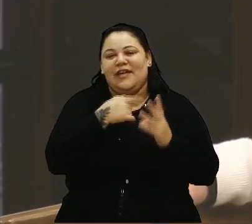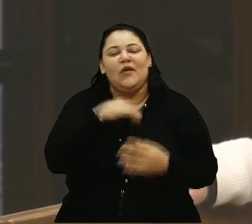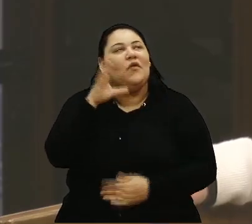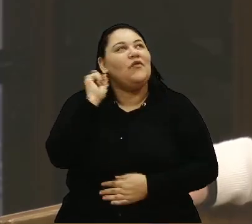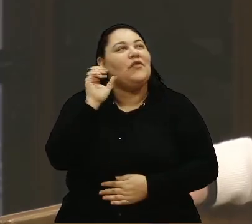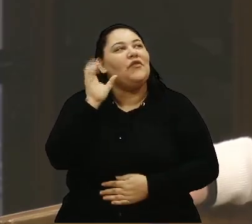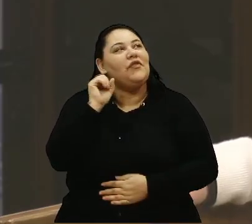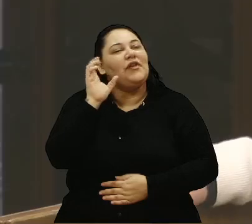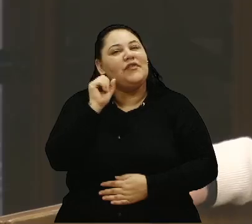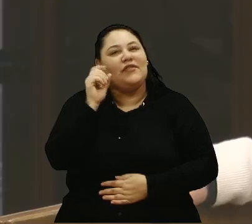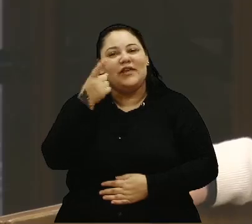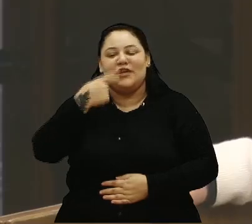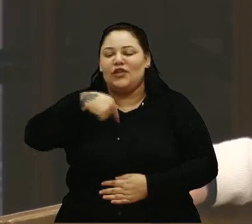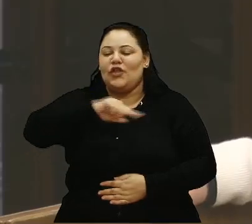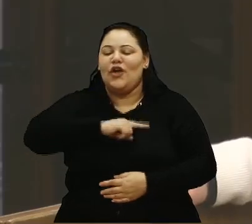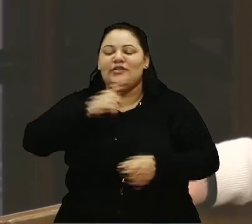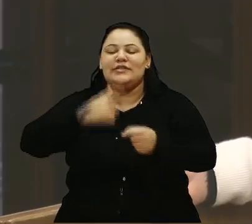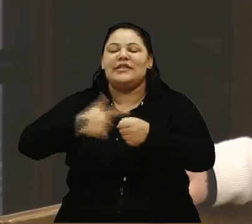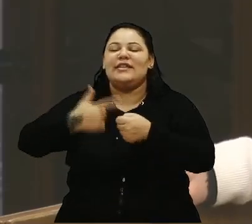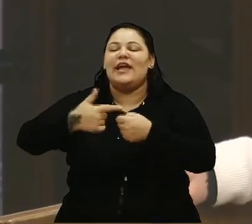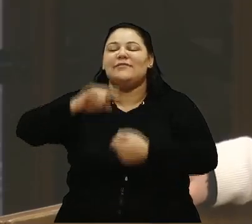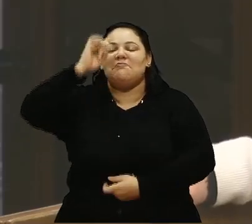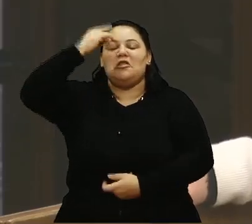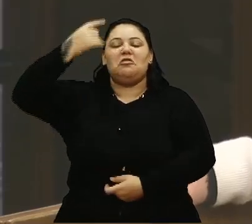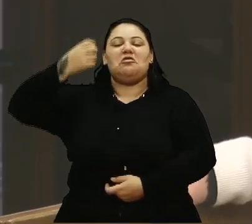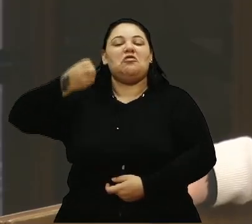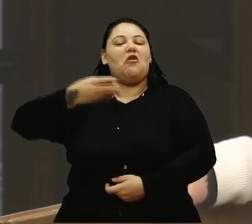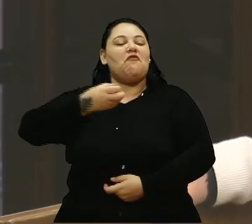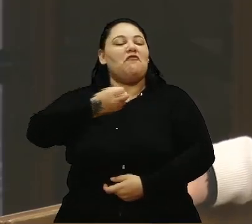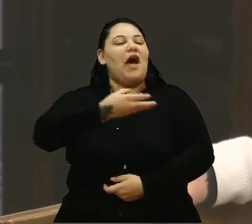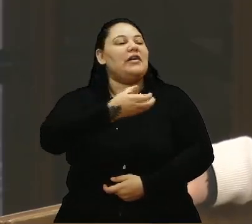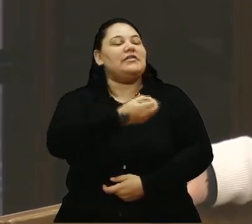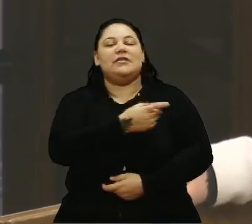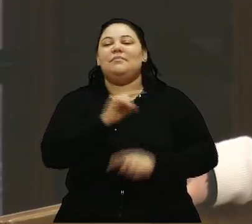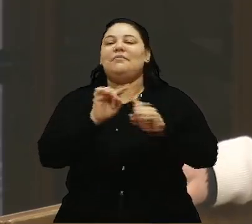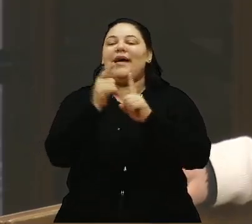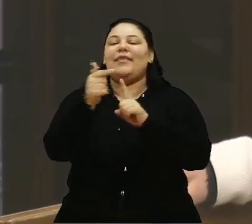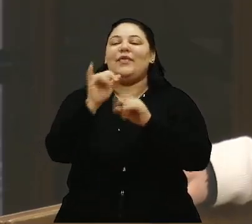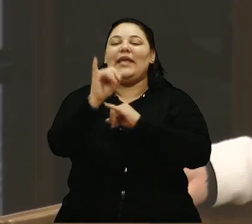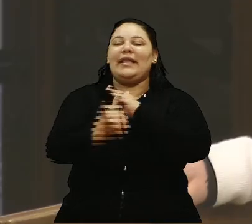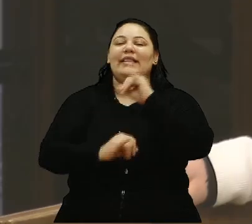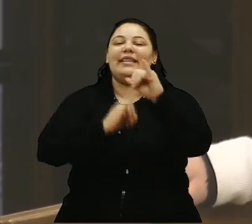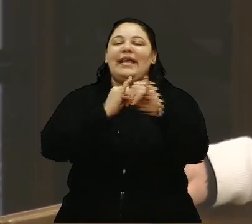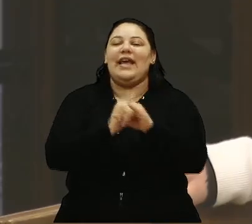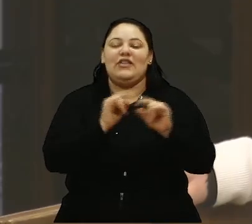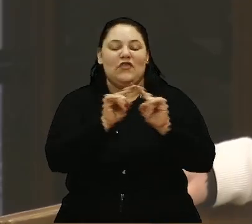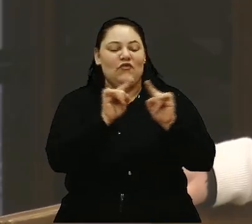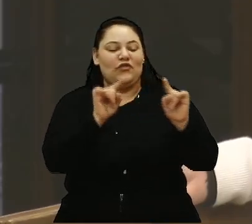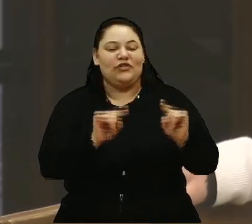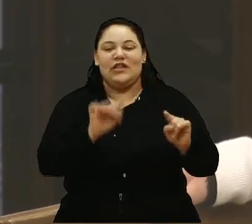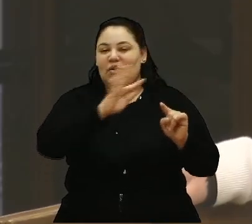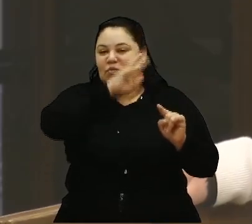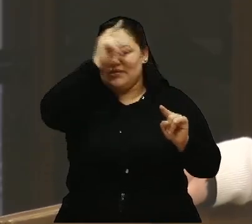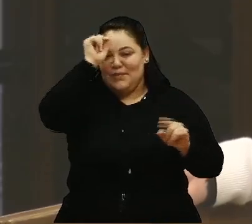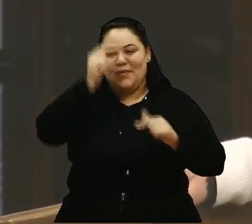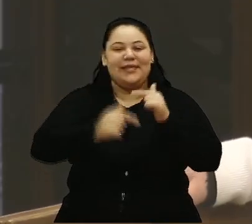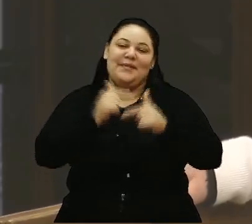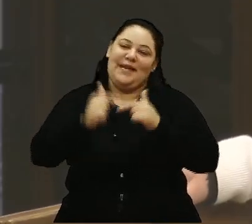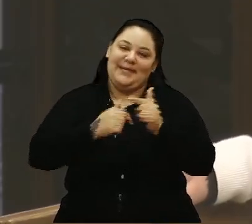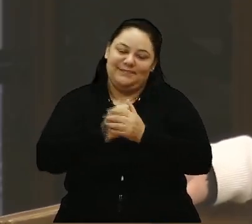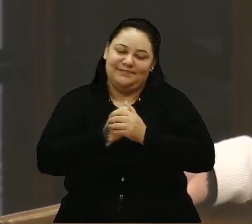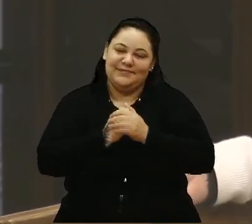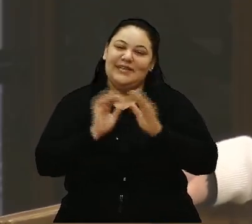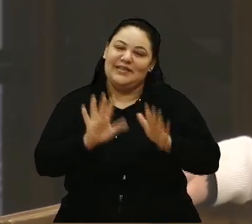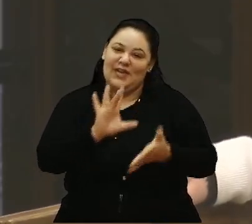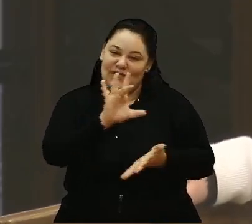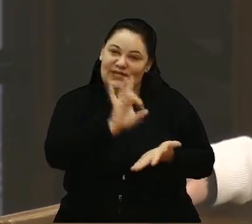nós seríamos a cidade da inovação, mas a gente não tem Wi-Fi para servidores municipais trabalhar. Então que fique esse